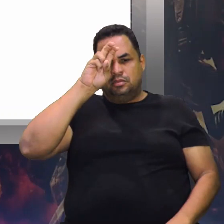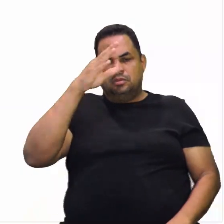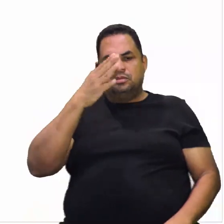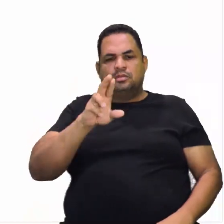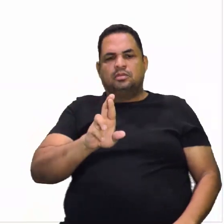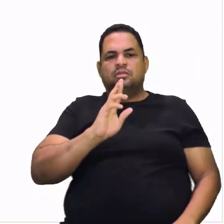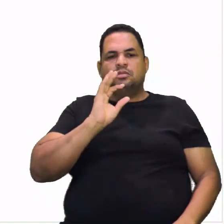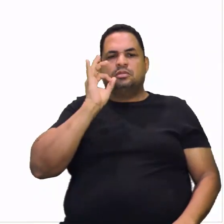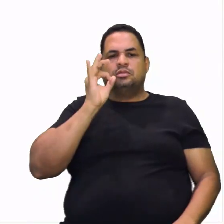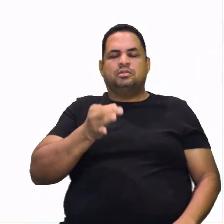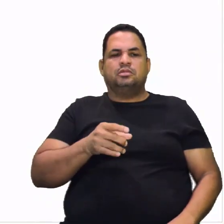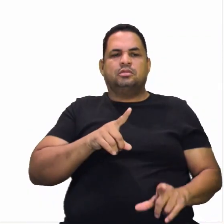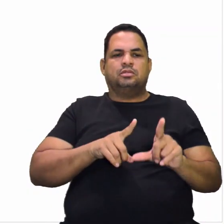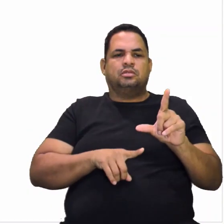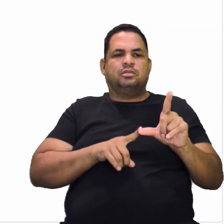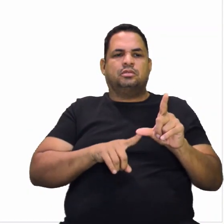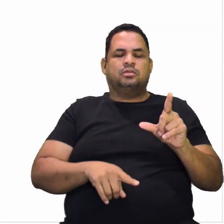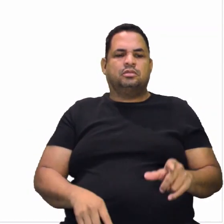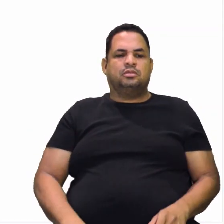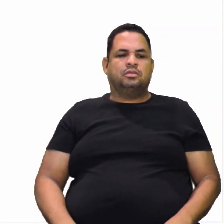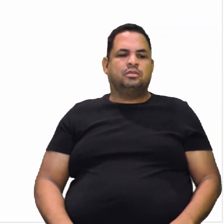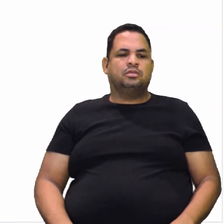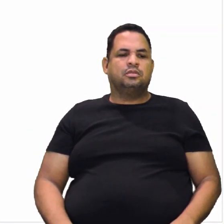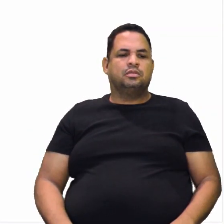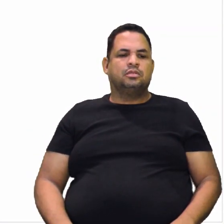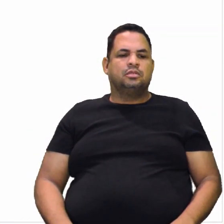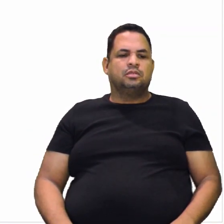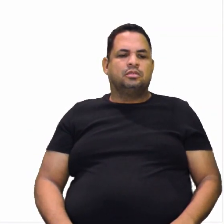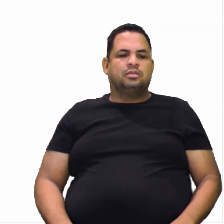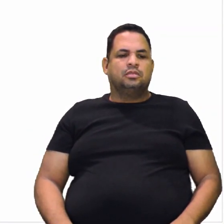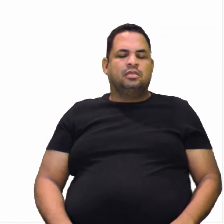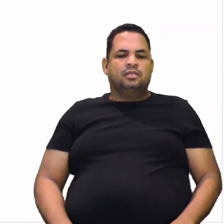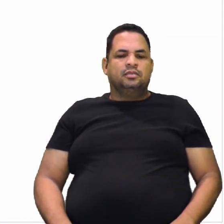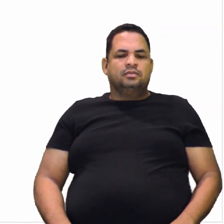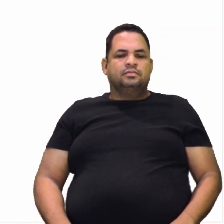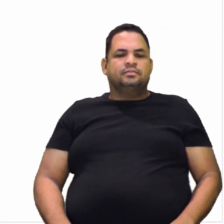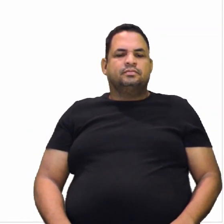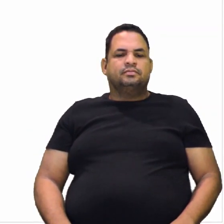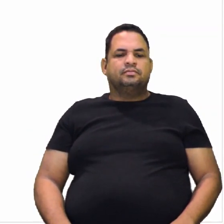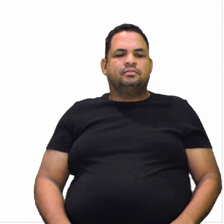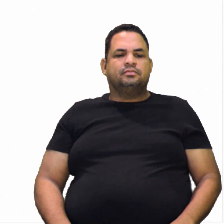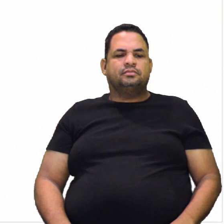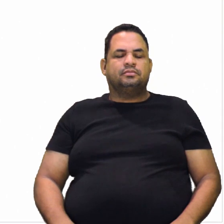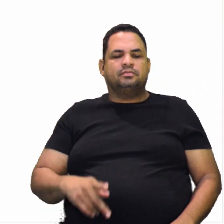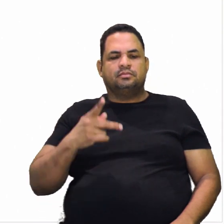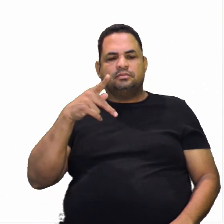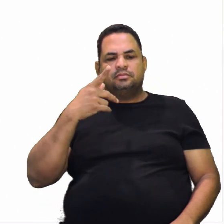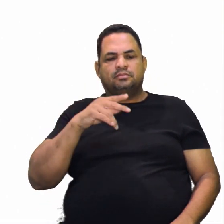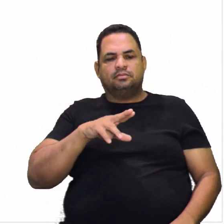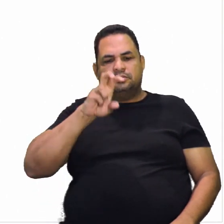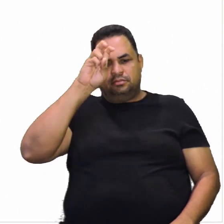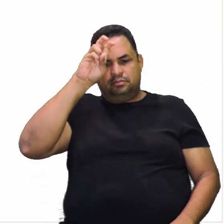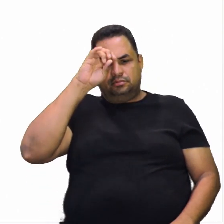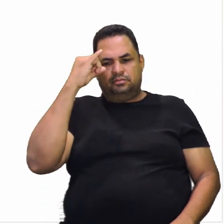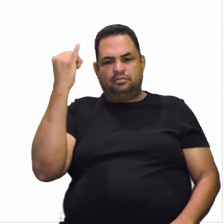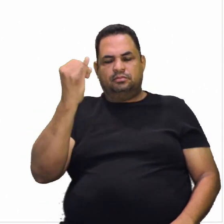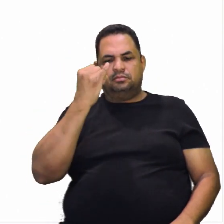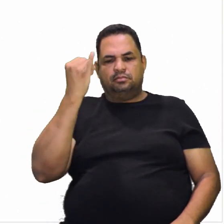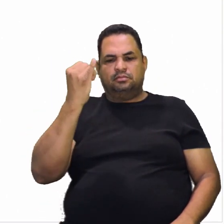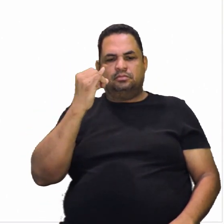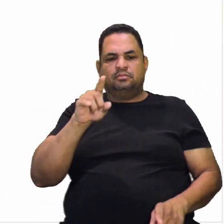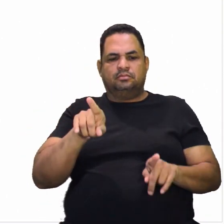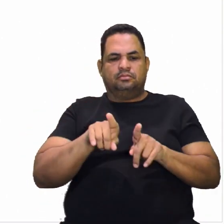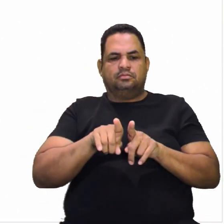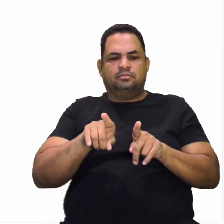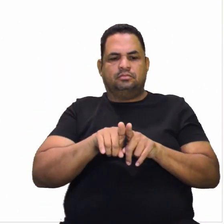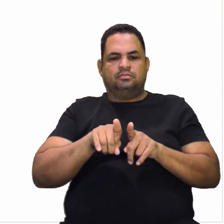resposta correta é a letra... daí está mamão com açúcar. Estamos falando dos egípcios e estamos falando